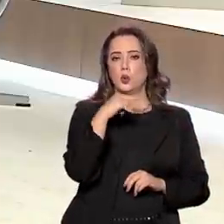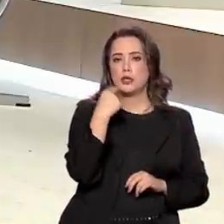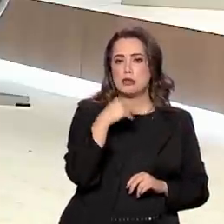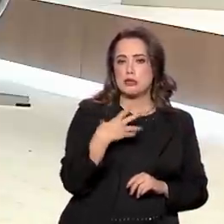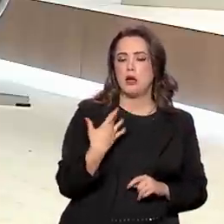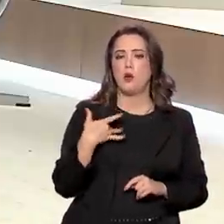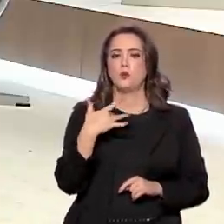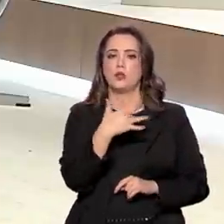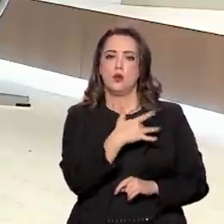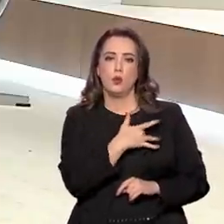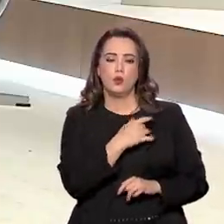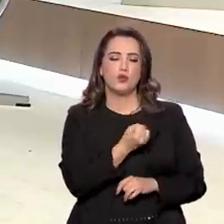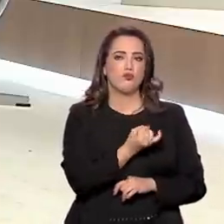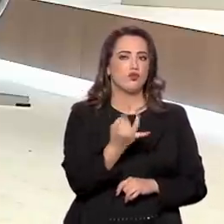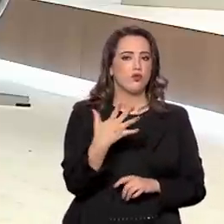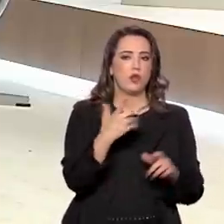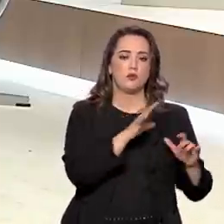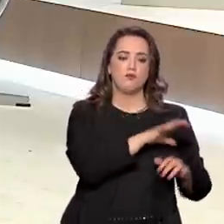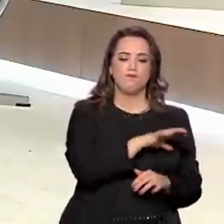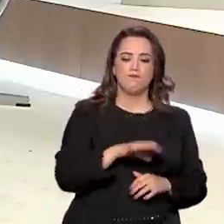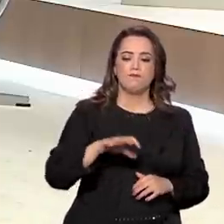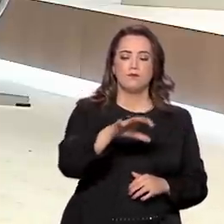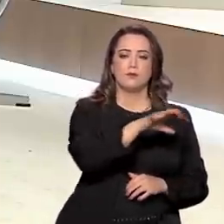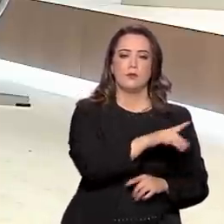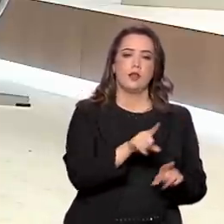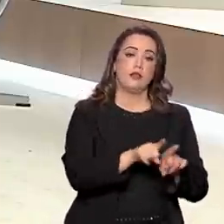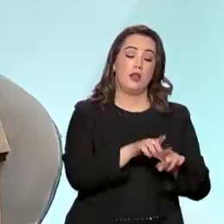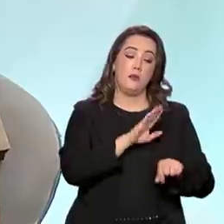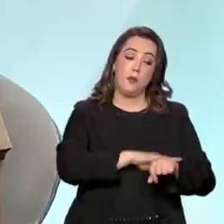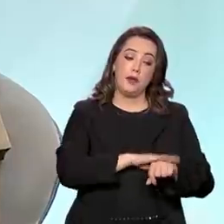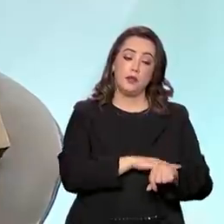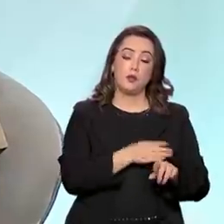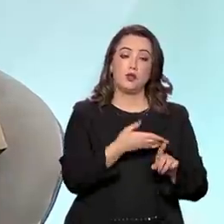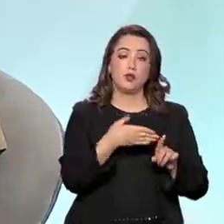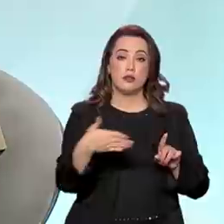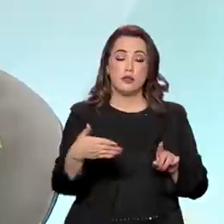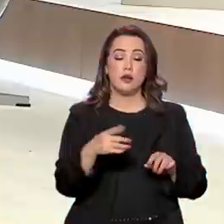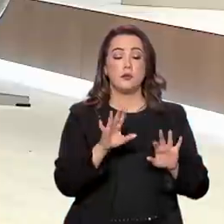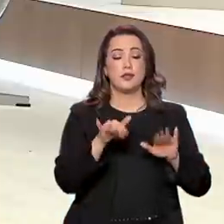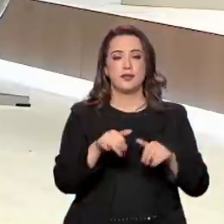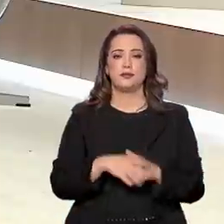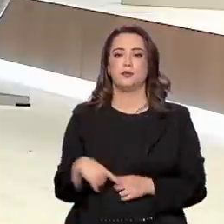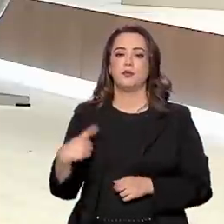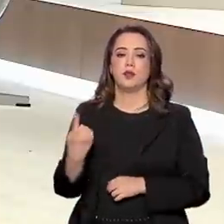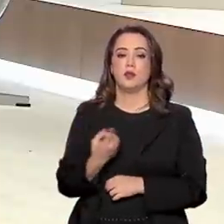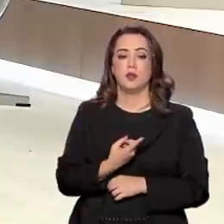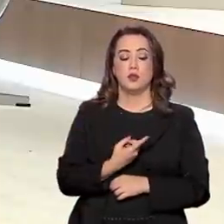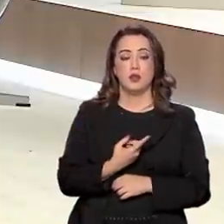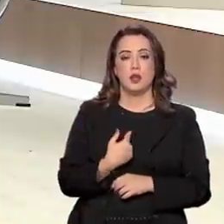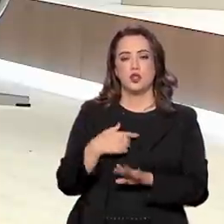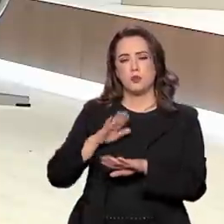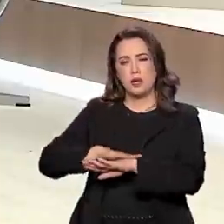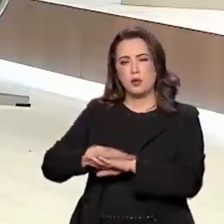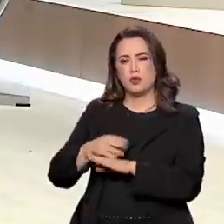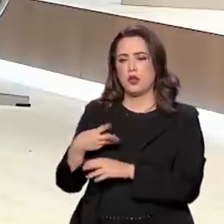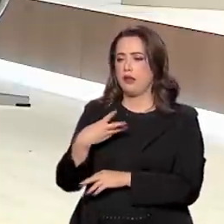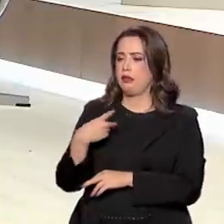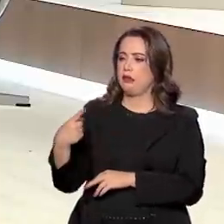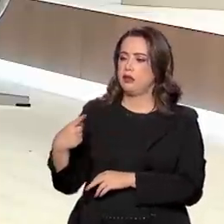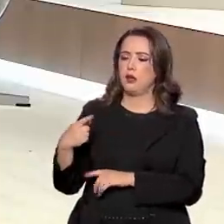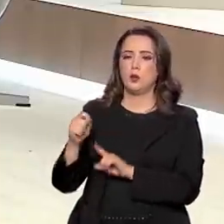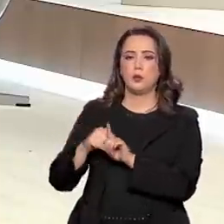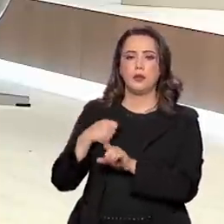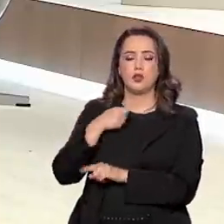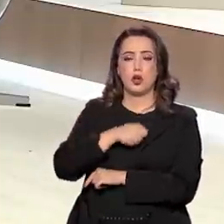em todas as áreas exército tem um local como temporário como tá chegando próximo do 31 de agosto né Nós